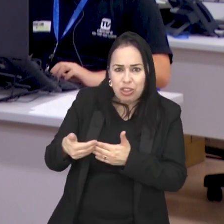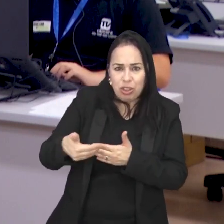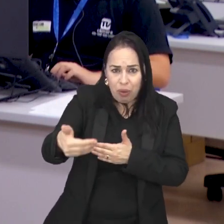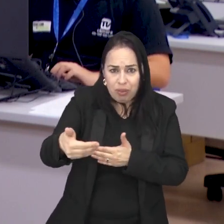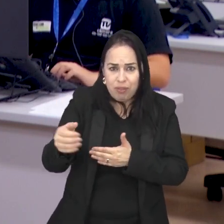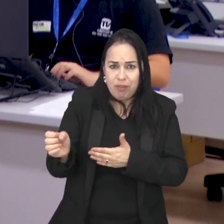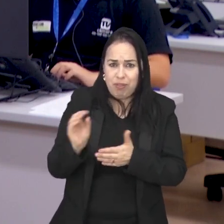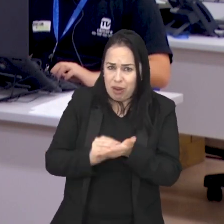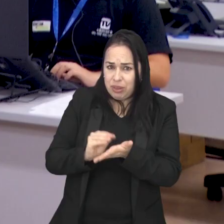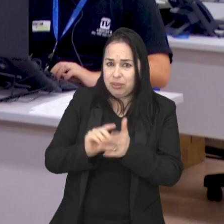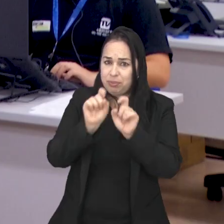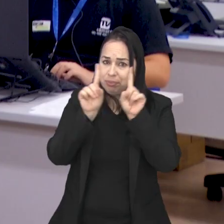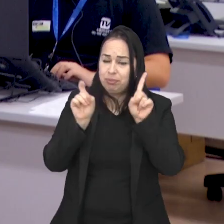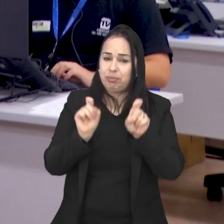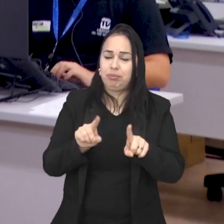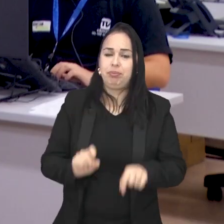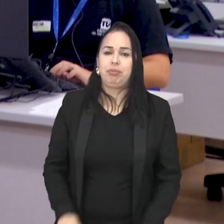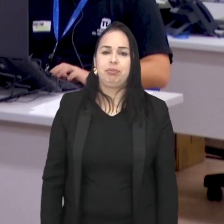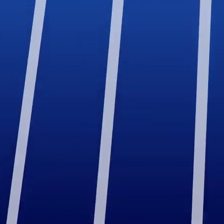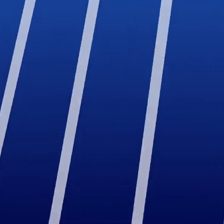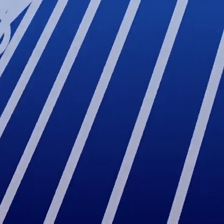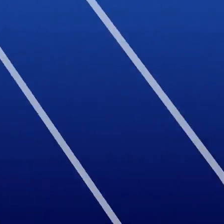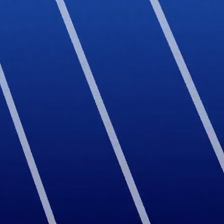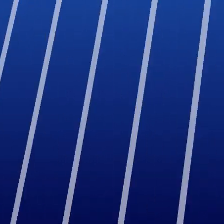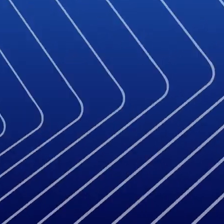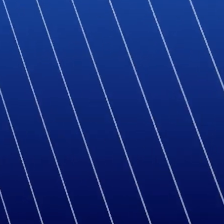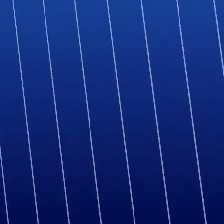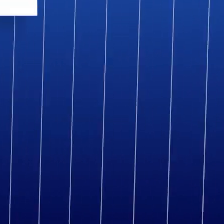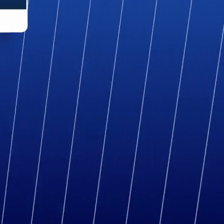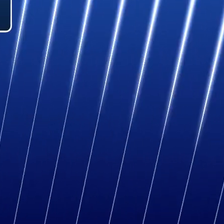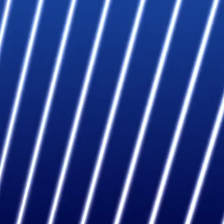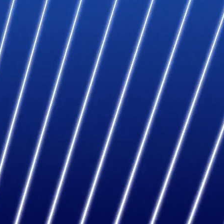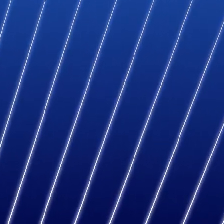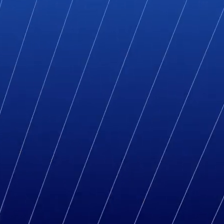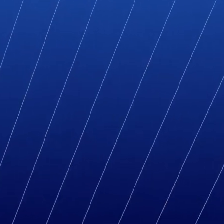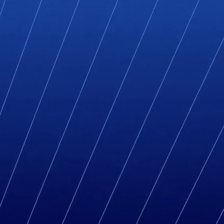o 5G chegar para todo o país?